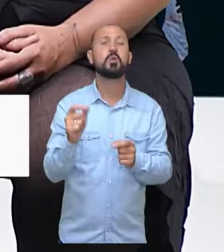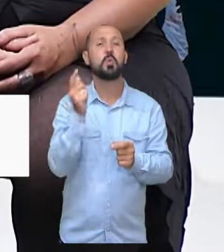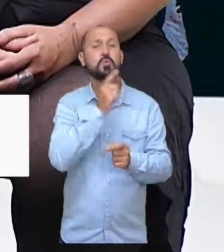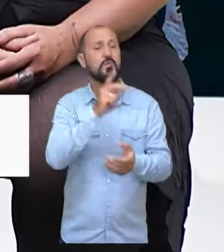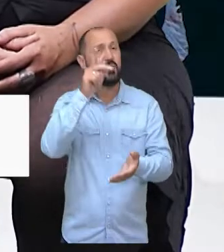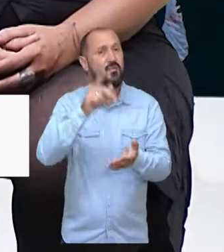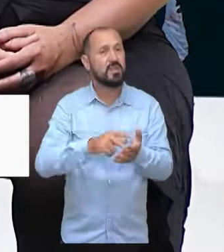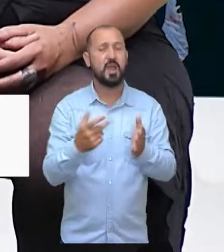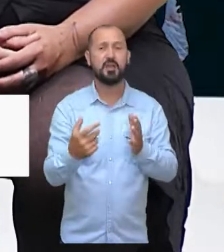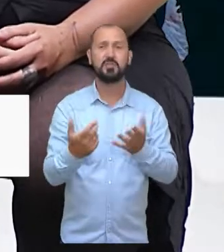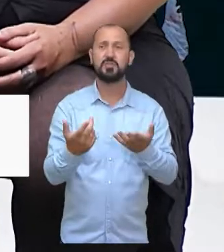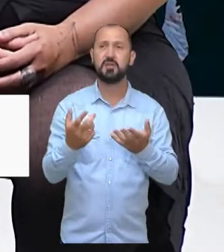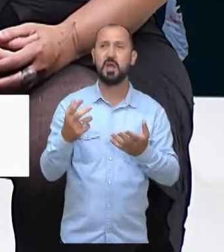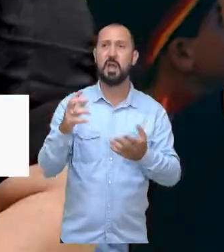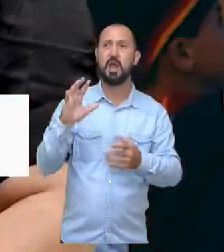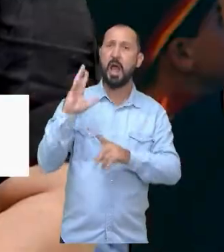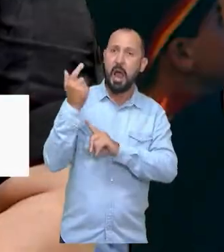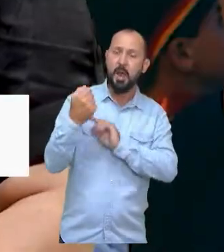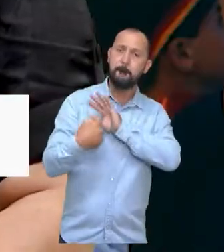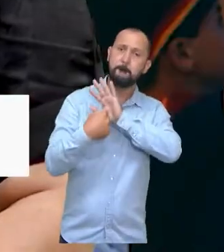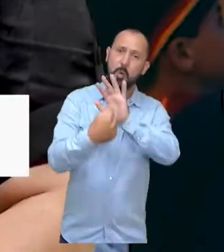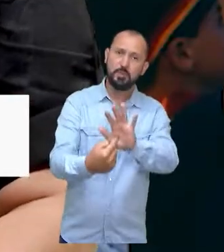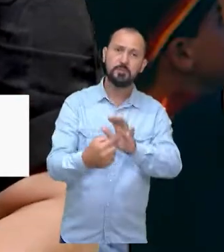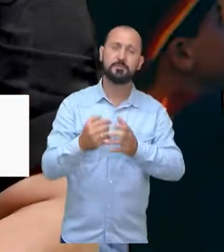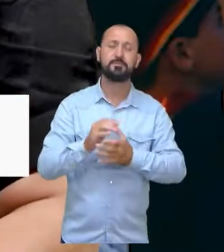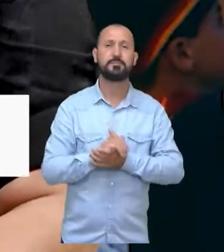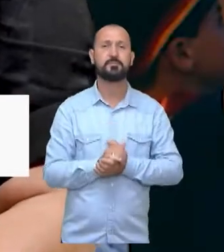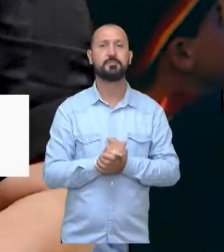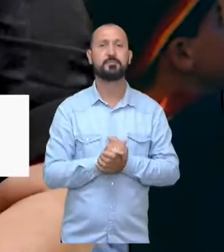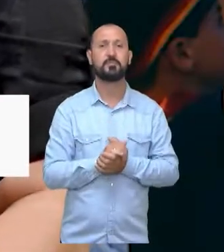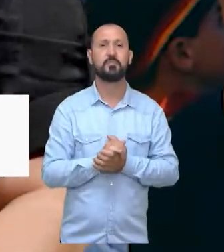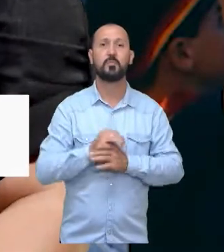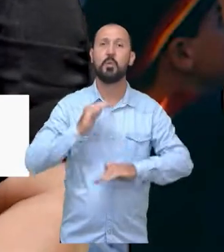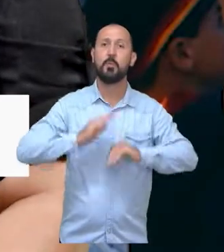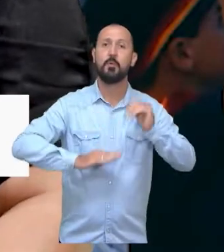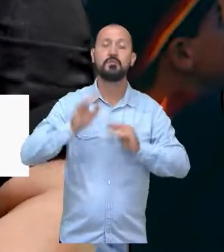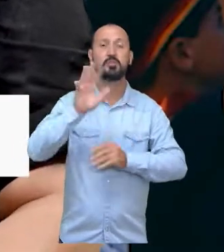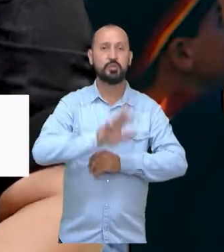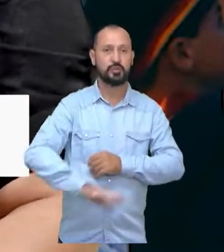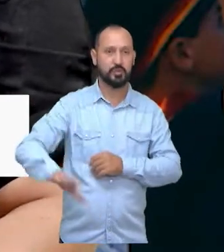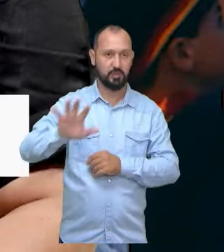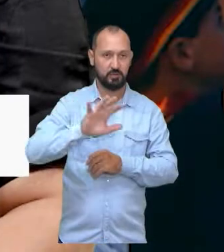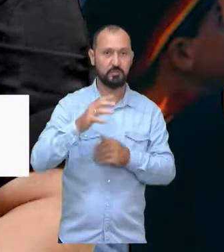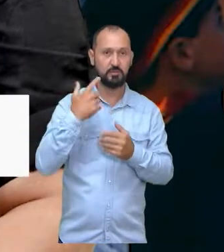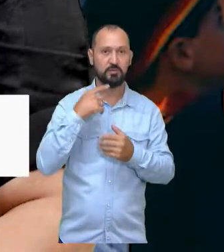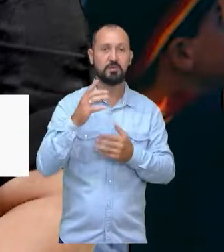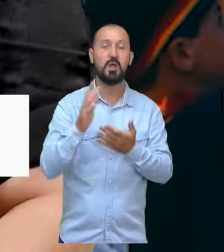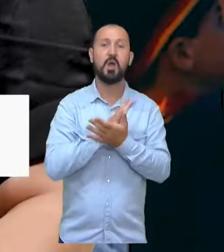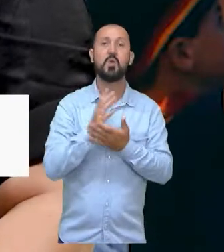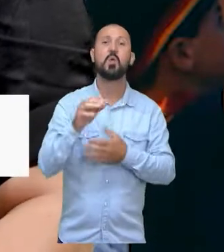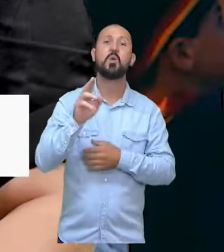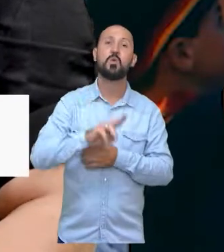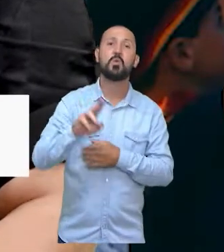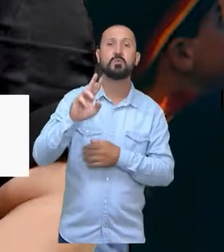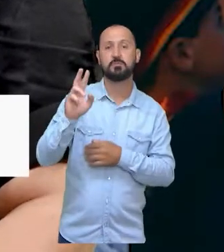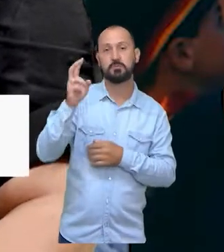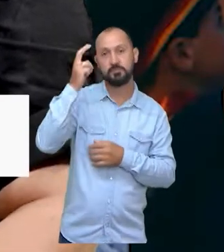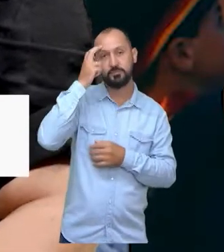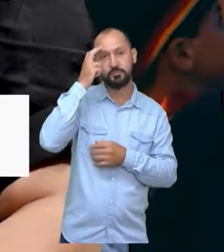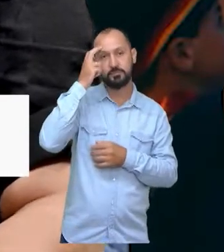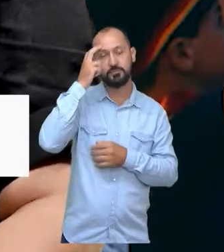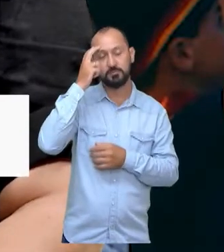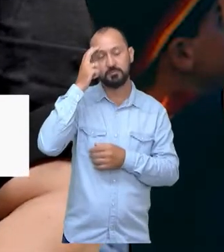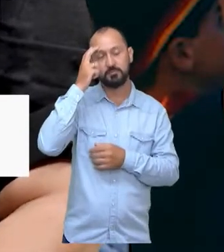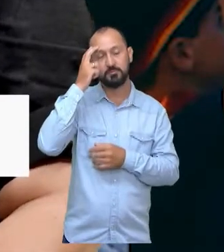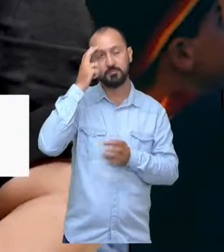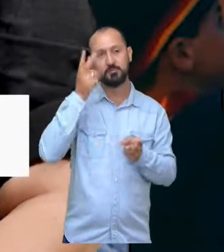mostrarem a sua arte? Olha, os artistas de uma maneira geral e as pessoas que consomem cultura têm ficado cada vez